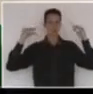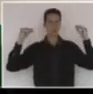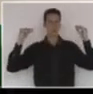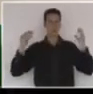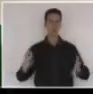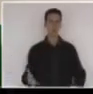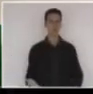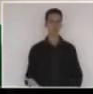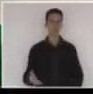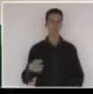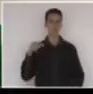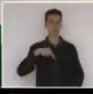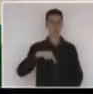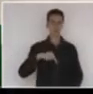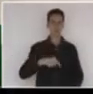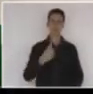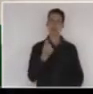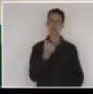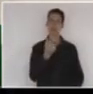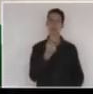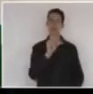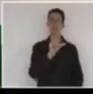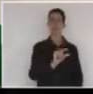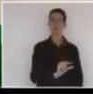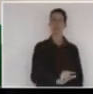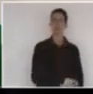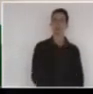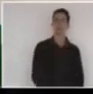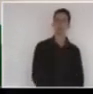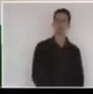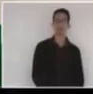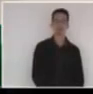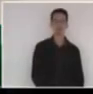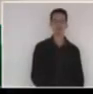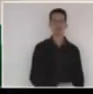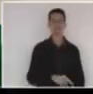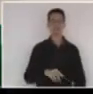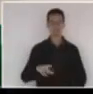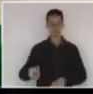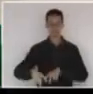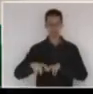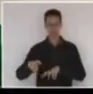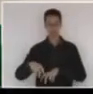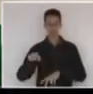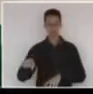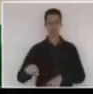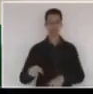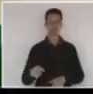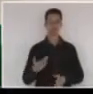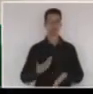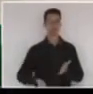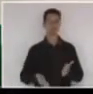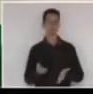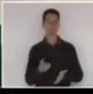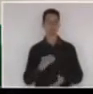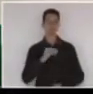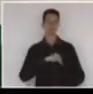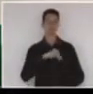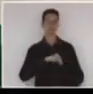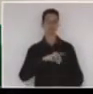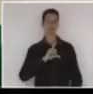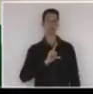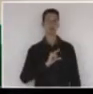santa catarina despenque e os agricultores amargou um prejuízo tão grande então isso é uma insensatez